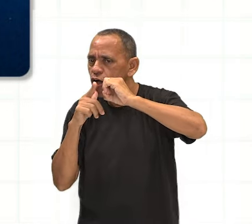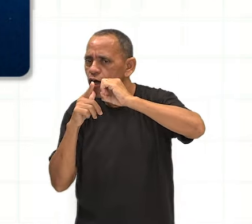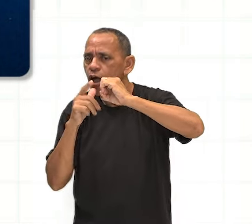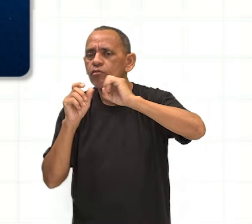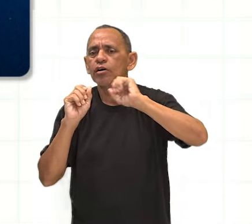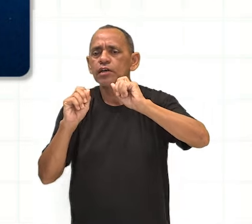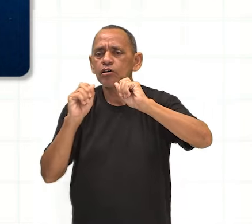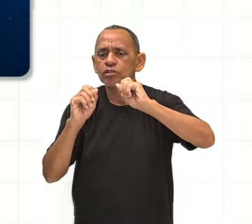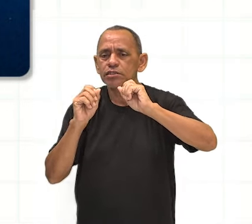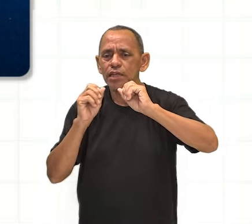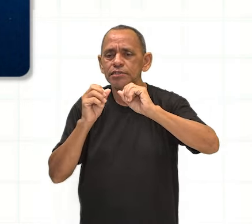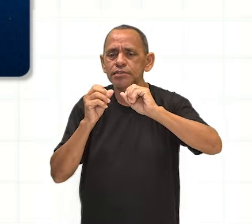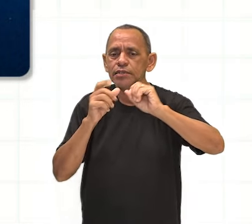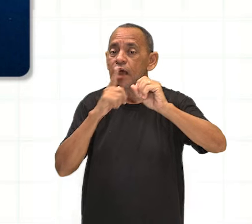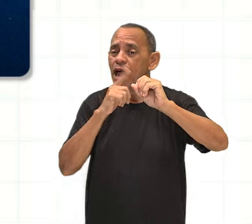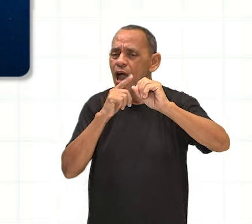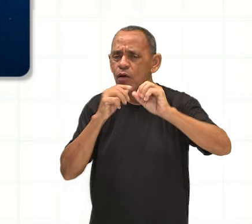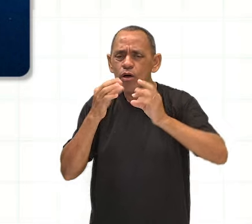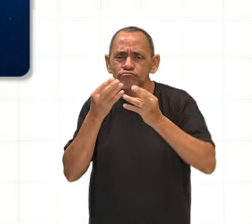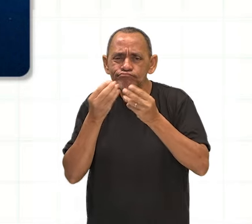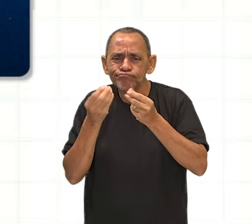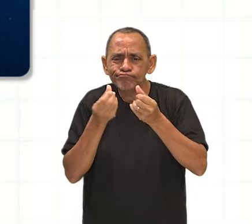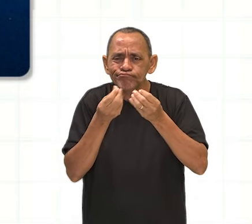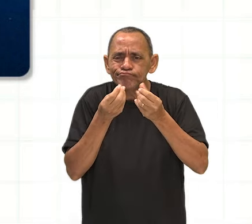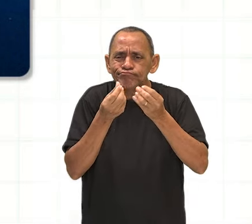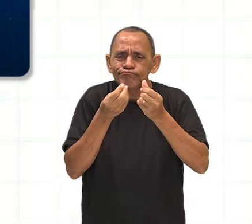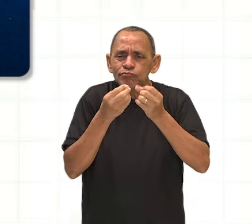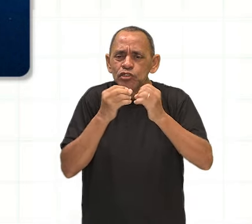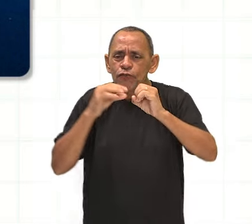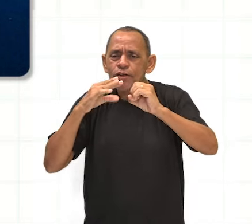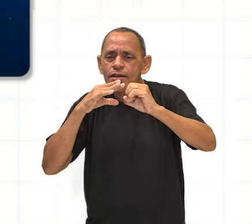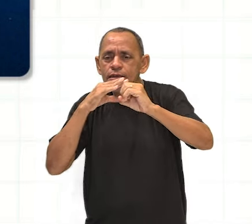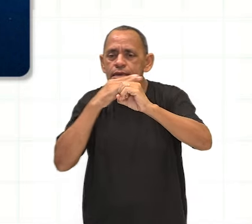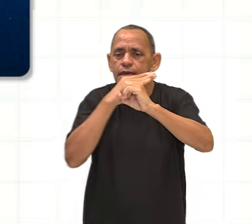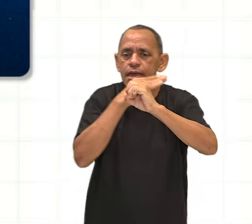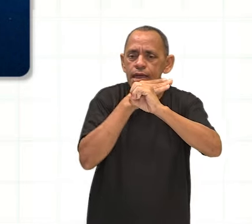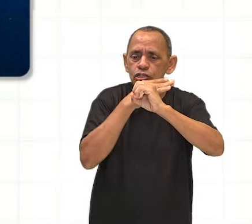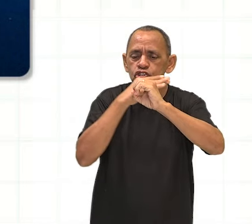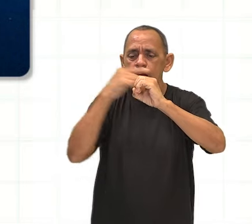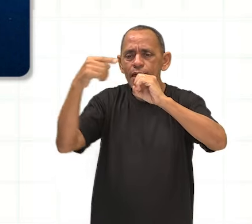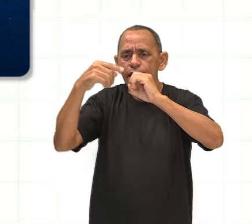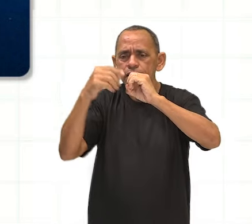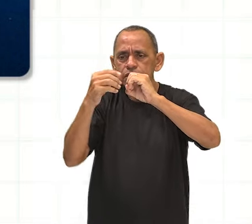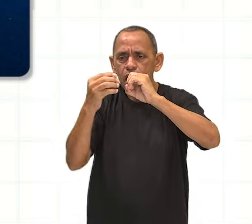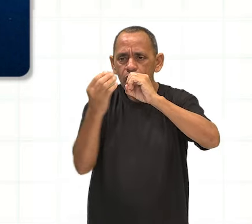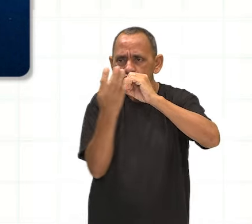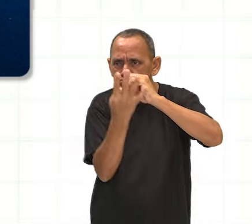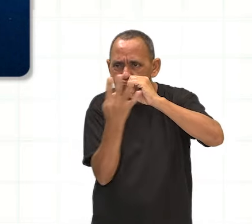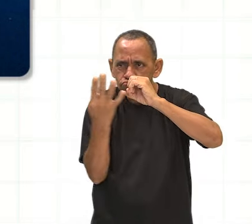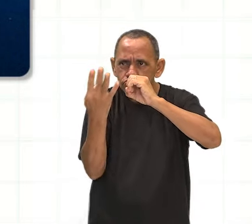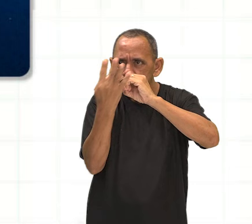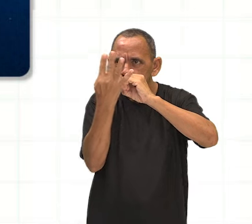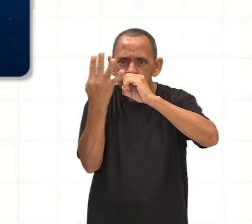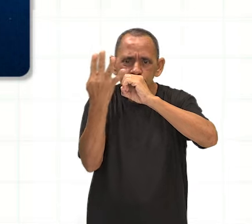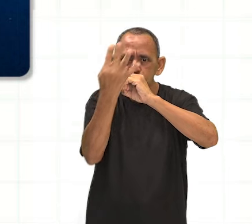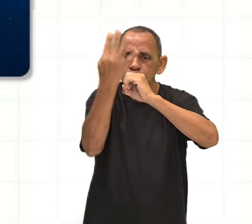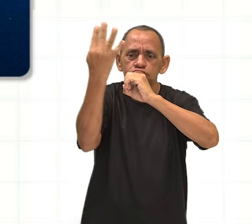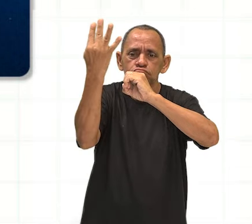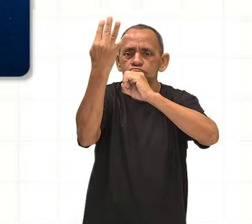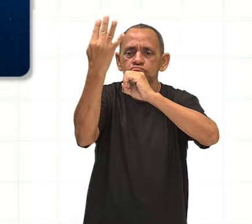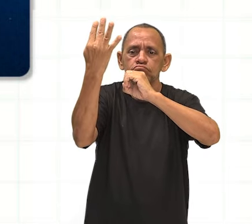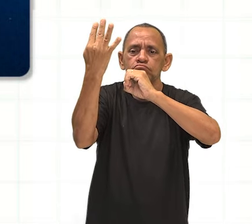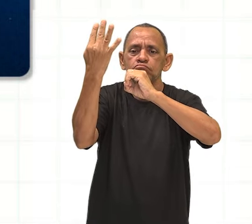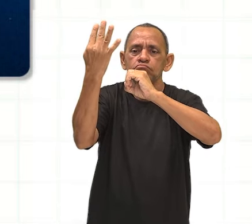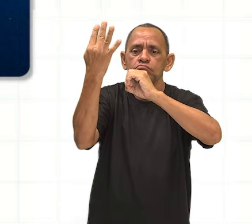essa umidade toda vai se tornar um pouco mais quente. Esse ar úmido vai subir, porque como a gente viu ali